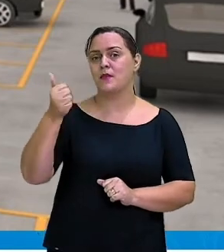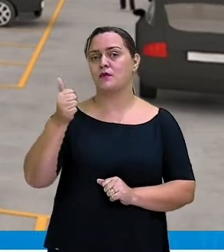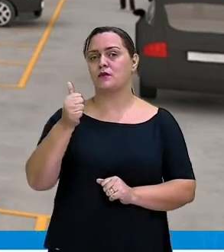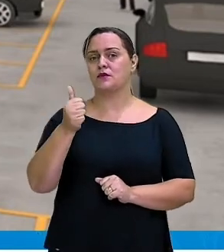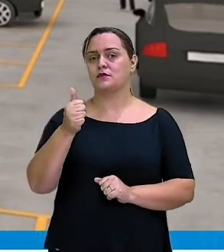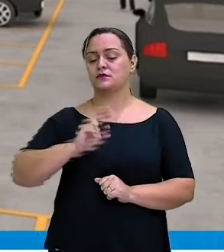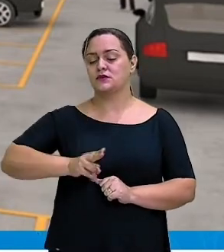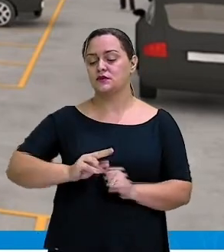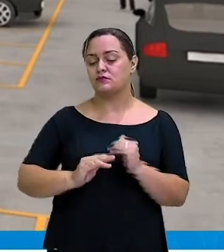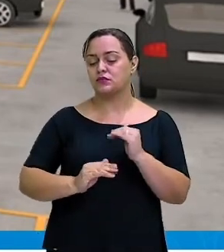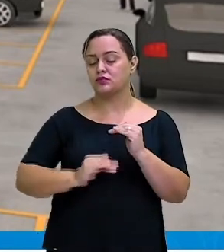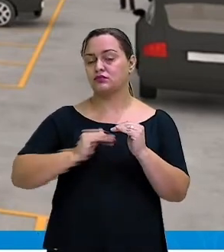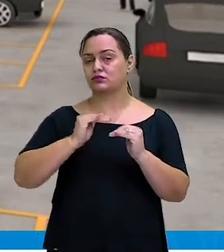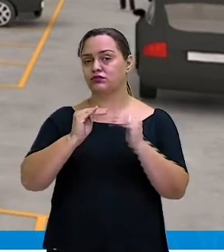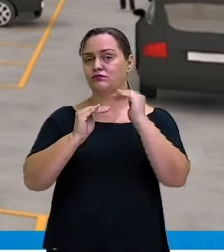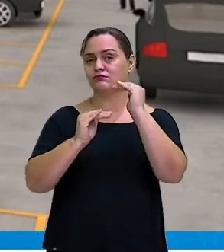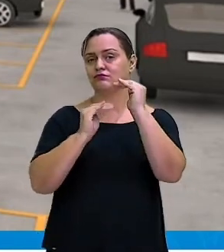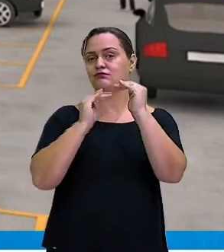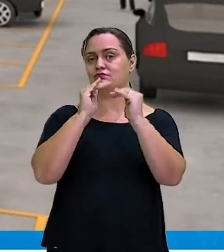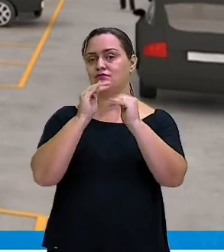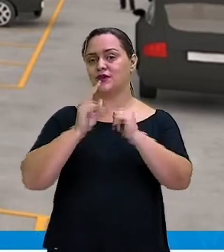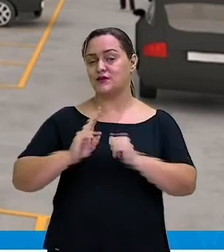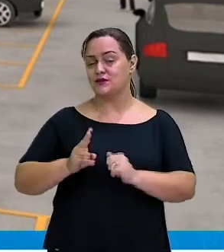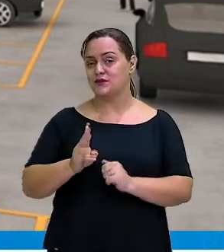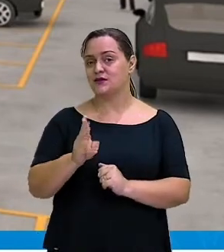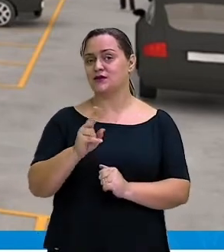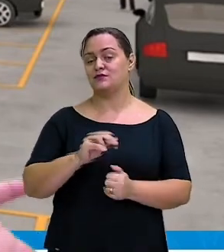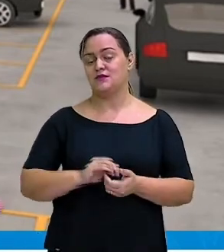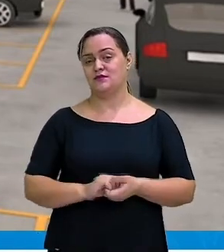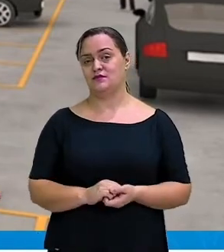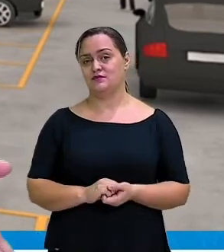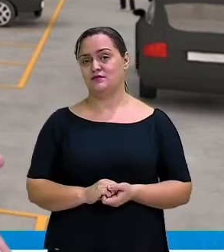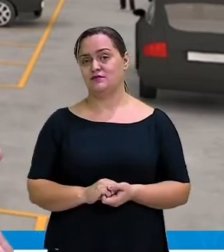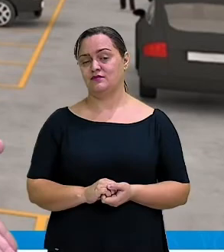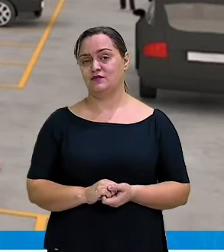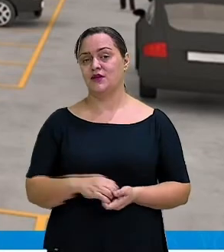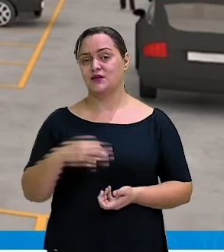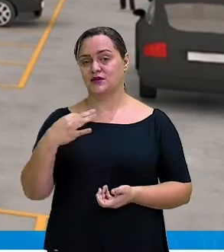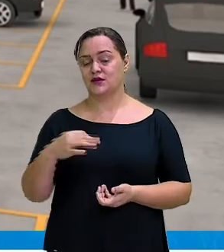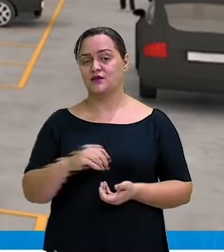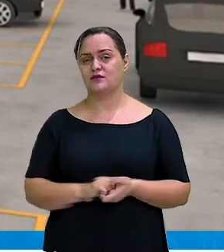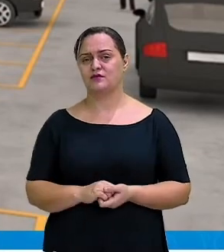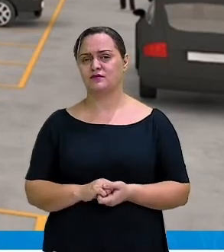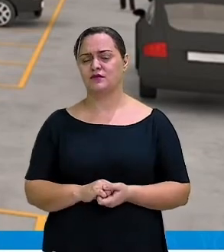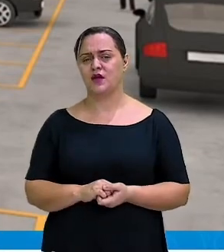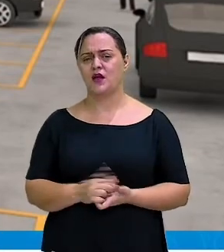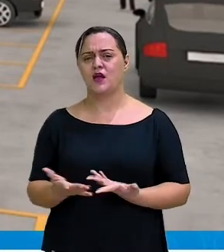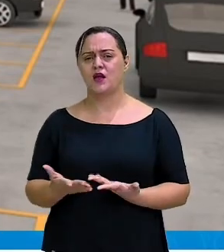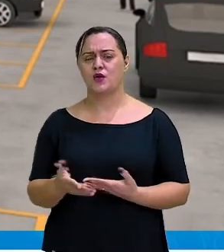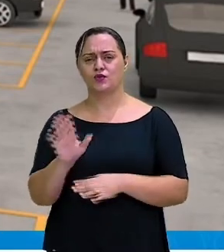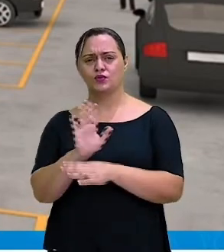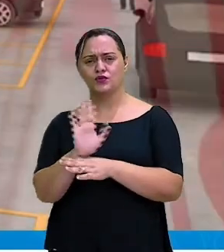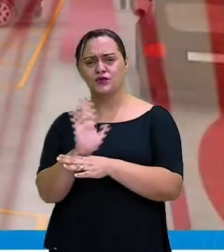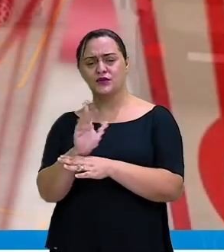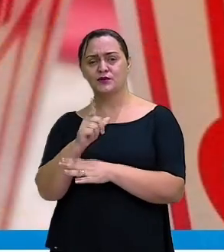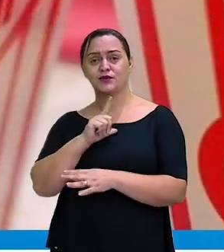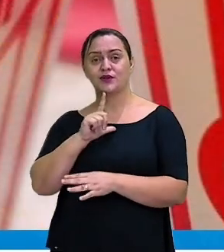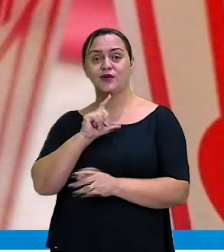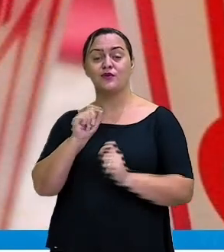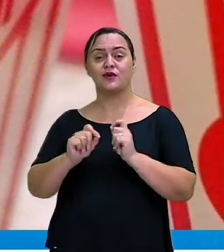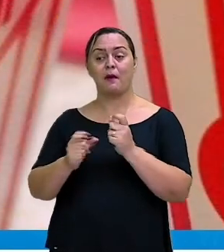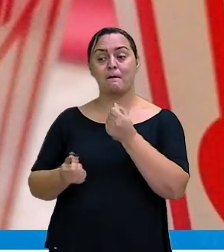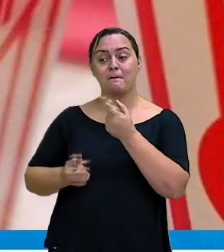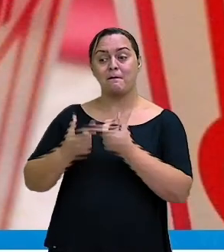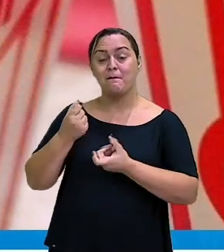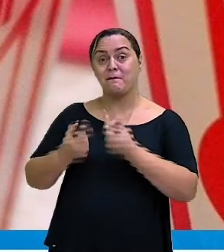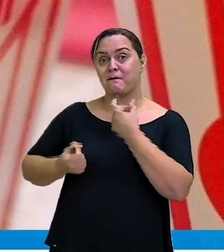Você sabe que no cinema tem vendedores de pipoca, tem as pipocas, as famosas pipocas do cinema? Nós não poderíamos fechar essa